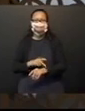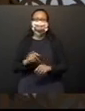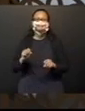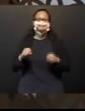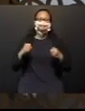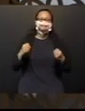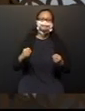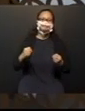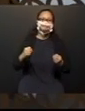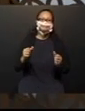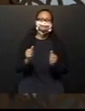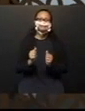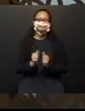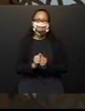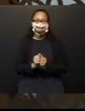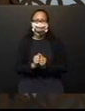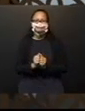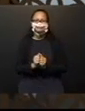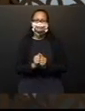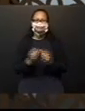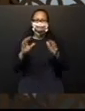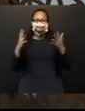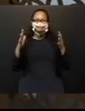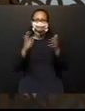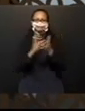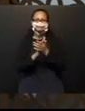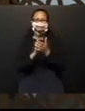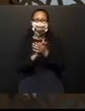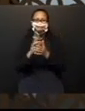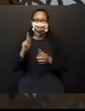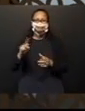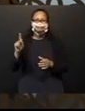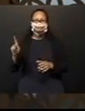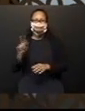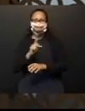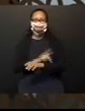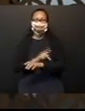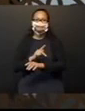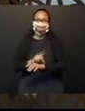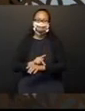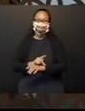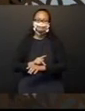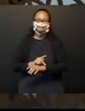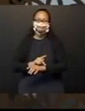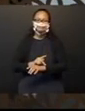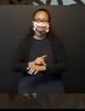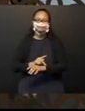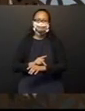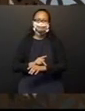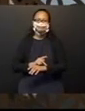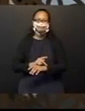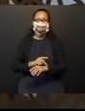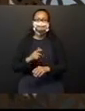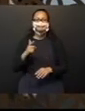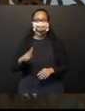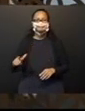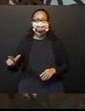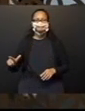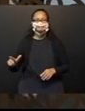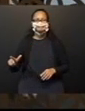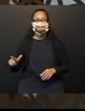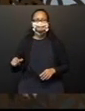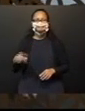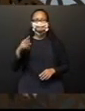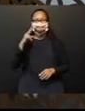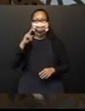está dando certo. Parabéns, professores, parabéns, pedagogos, e vamos para frente. Olha